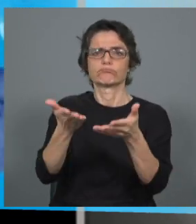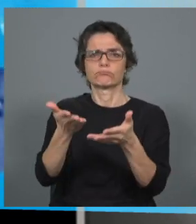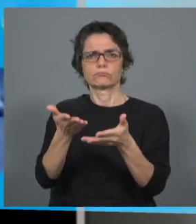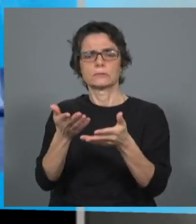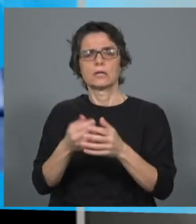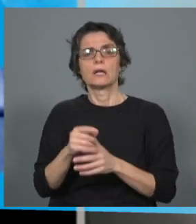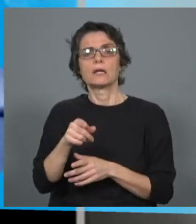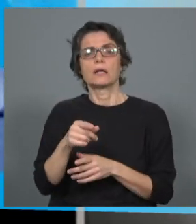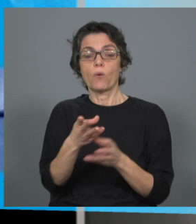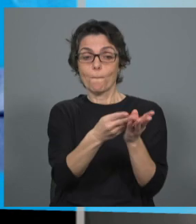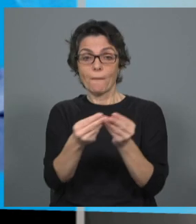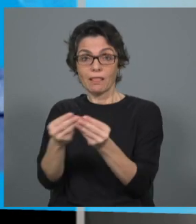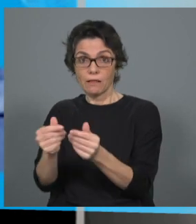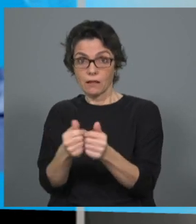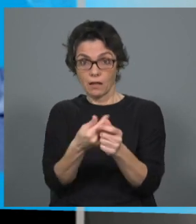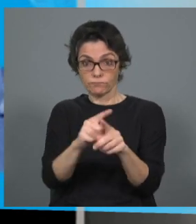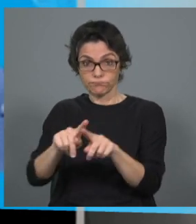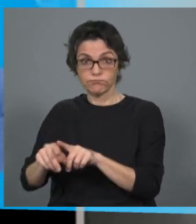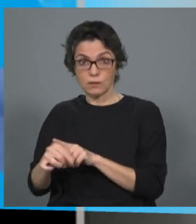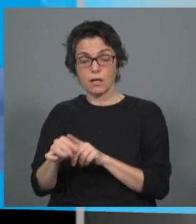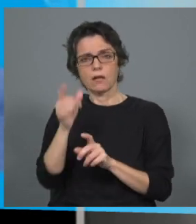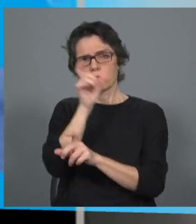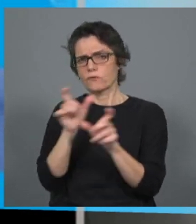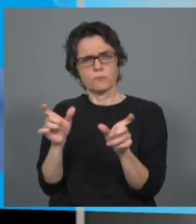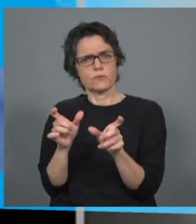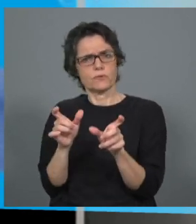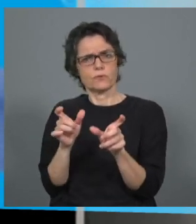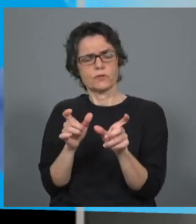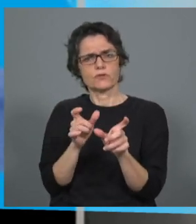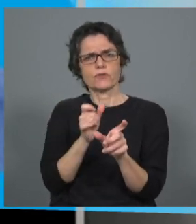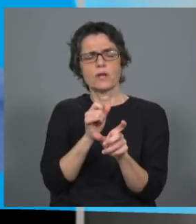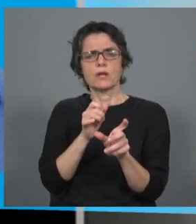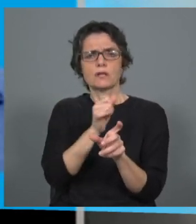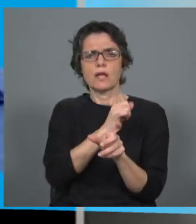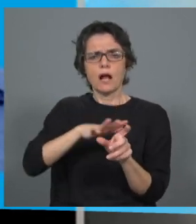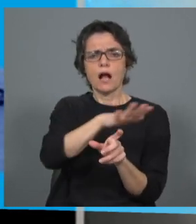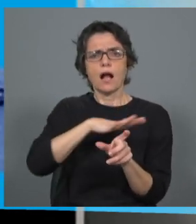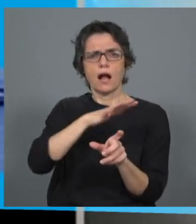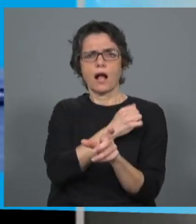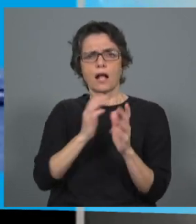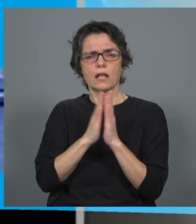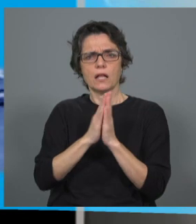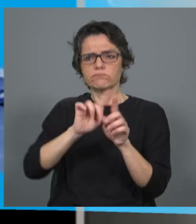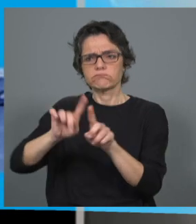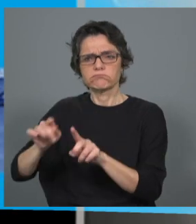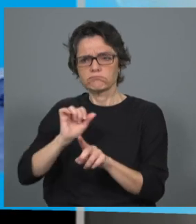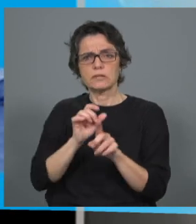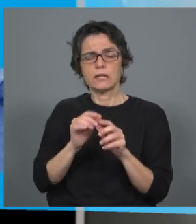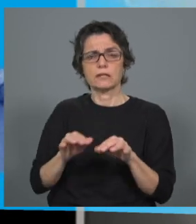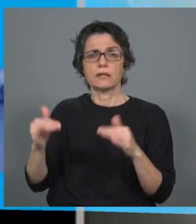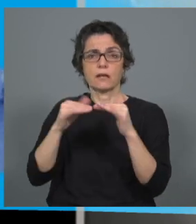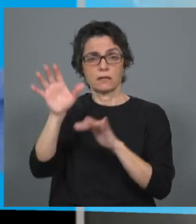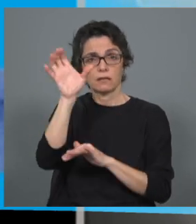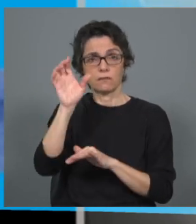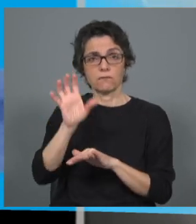eles foram feitos por pessoas de todas as vocações, de todas as dioceses do nosso país, de diferentes carismas, e,